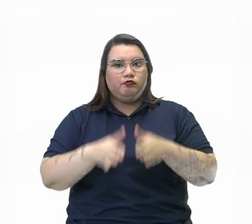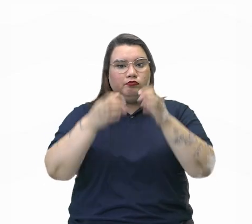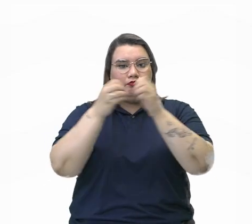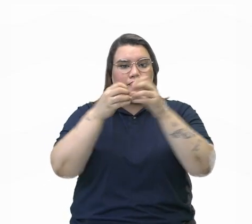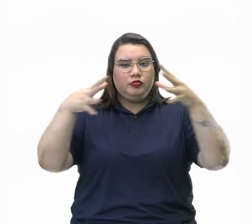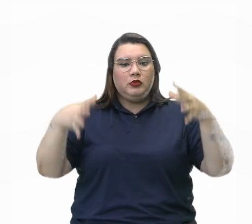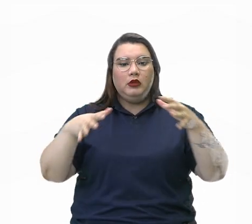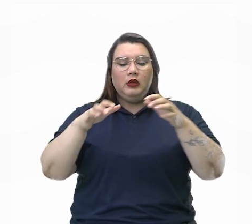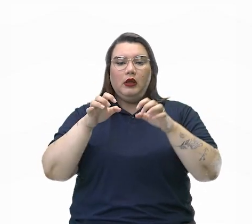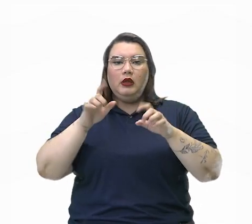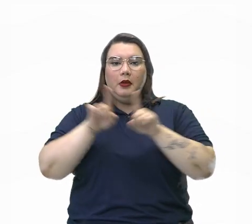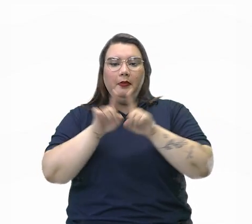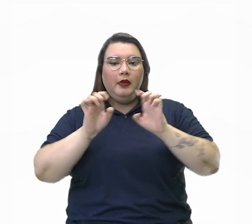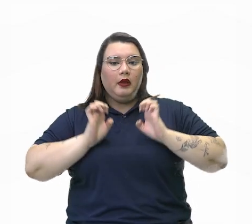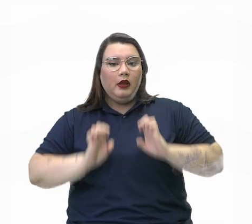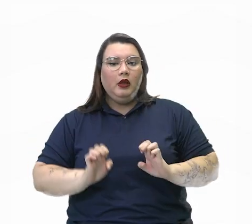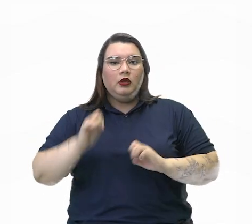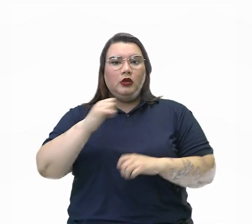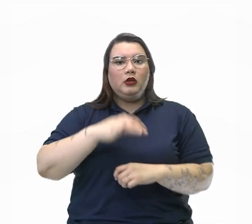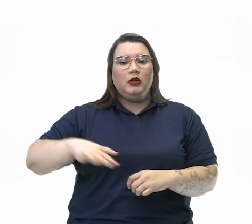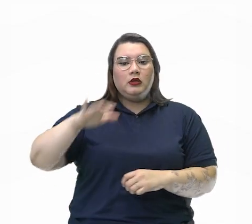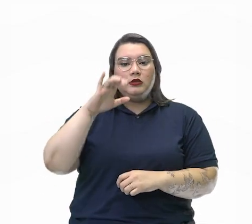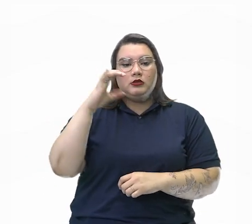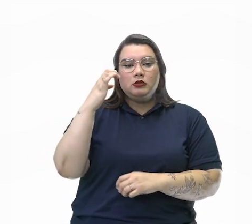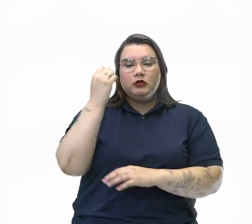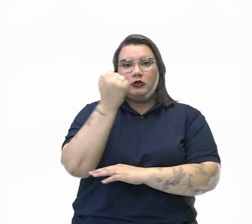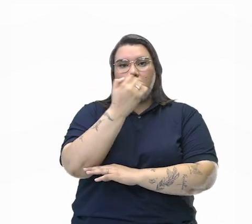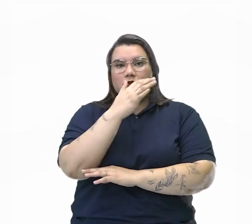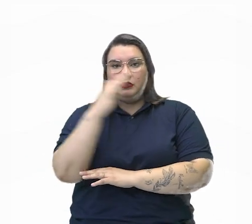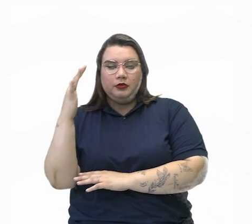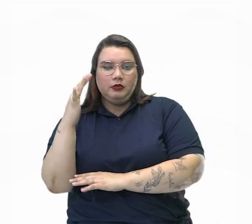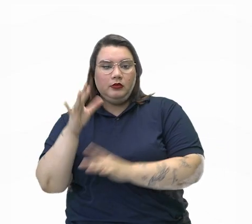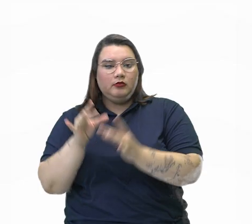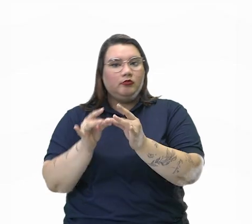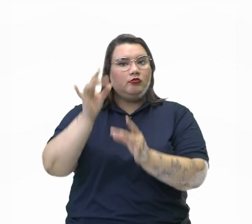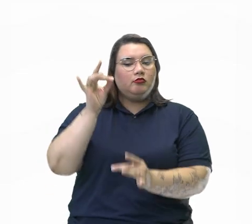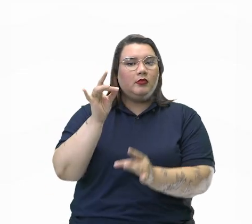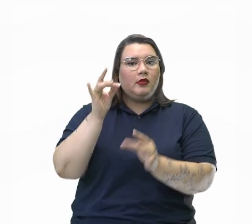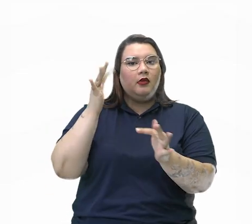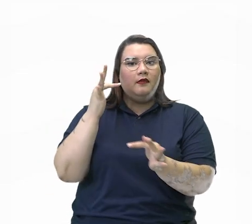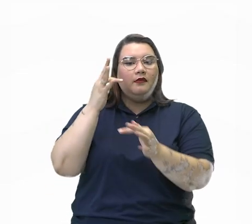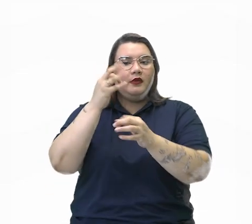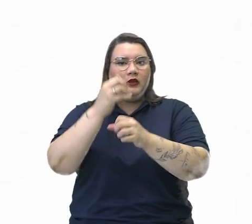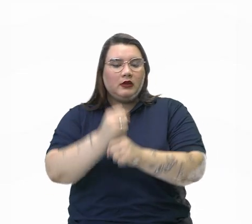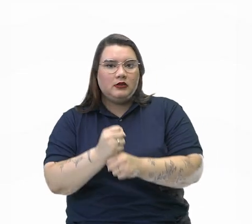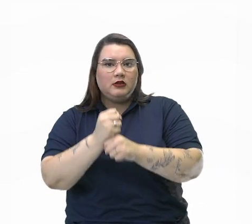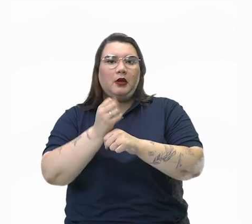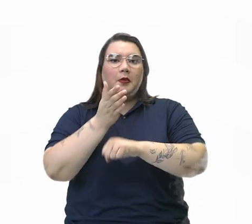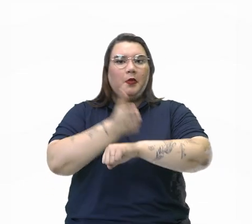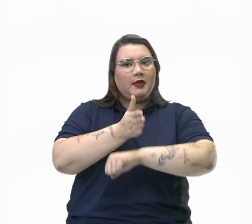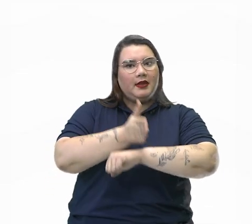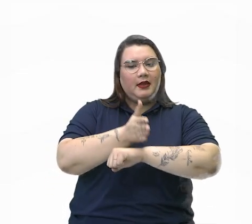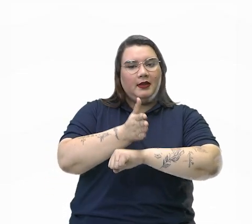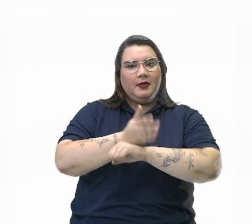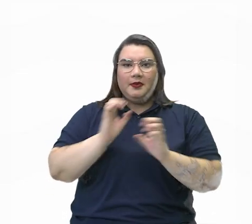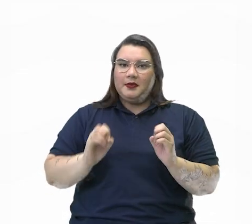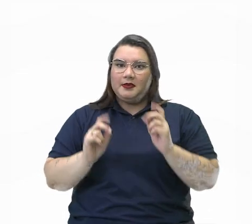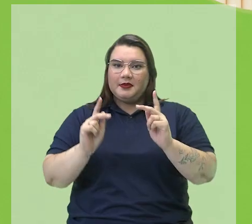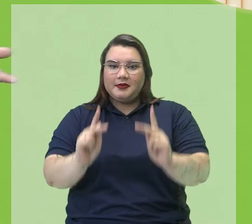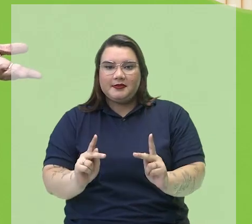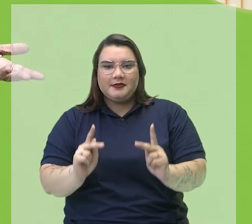e nucleares, ética em ciências da natureza. Detalhamento, física